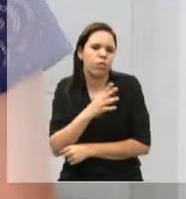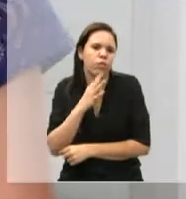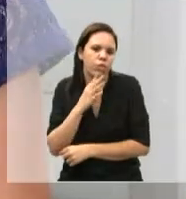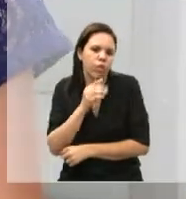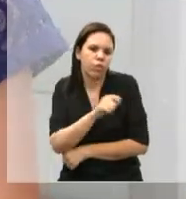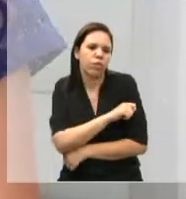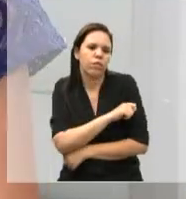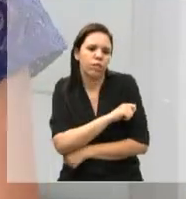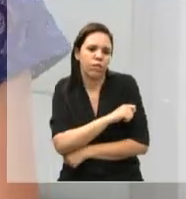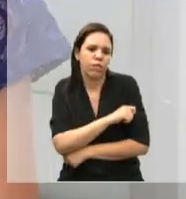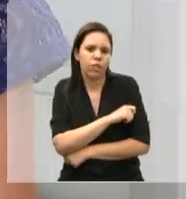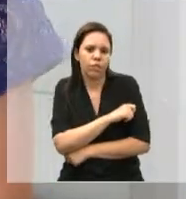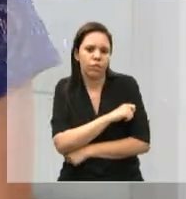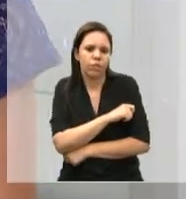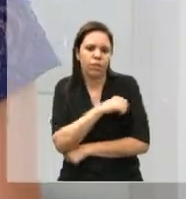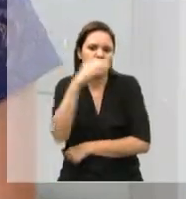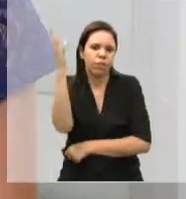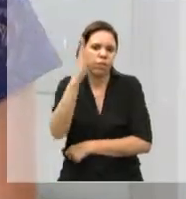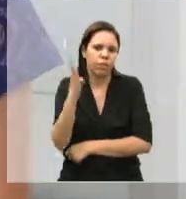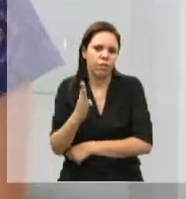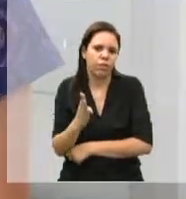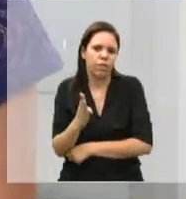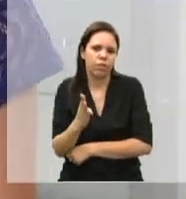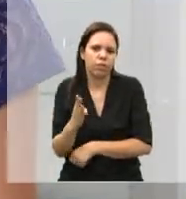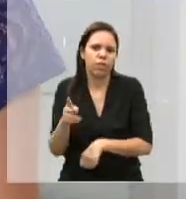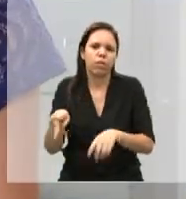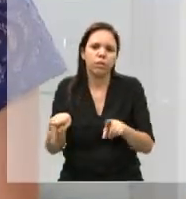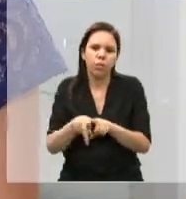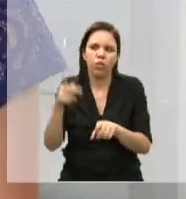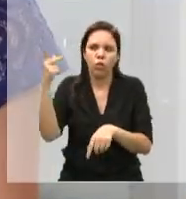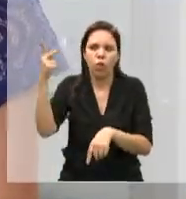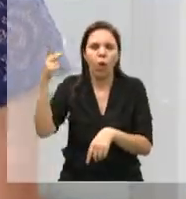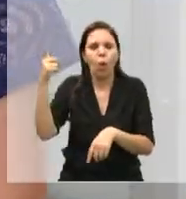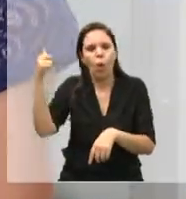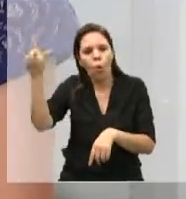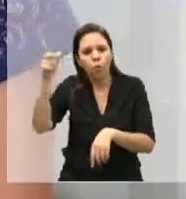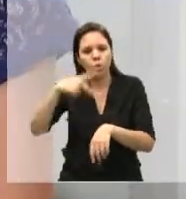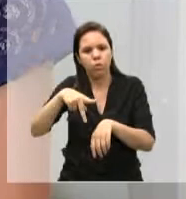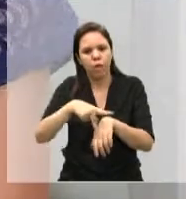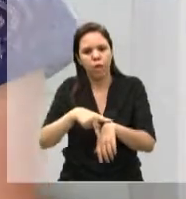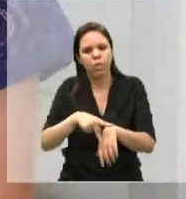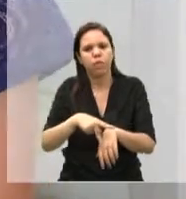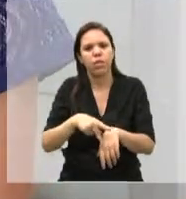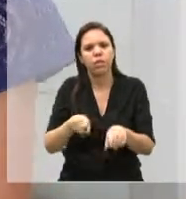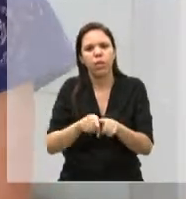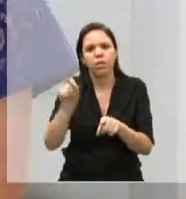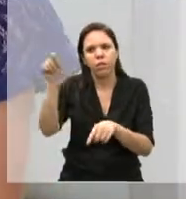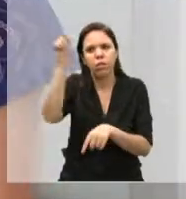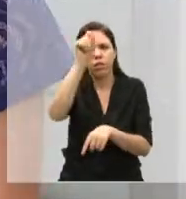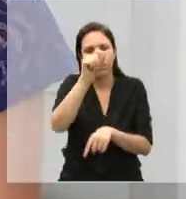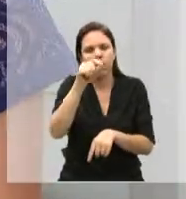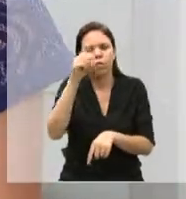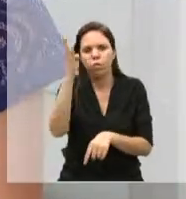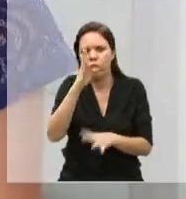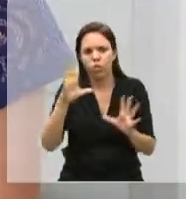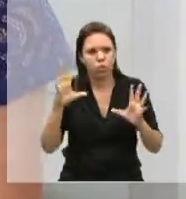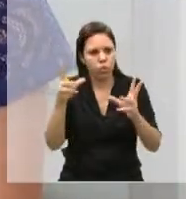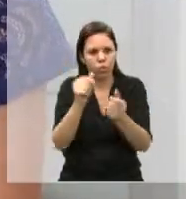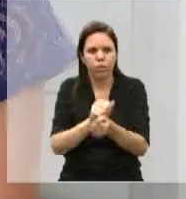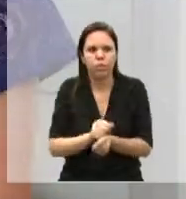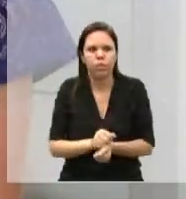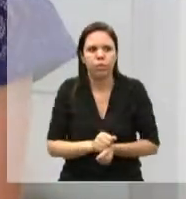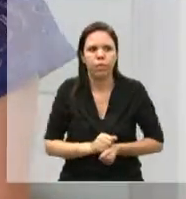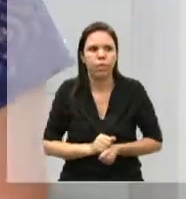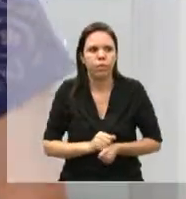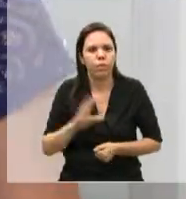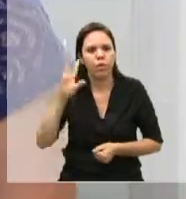alunos que são do Brasil e também de outros países, de outros estados, né, que eu falei do Brasil, mas é do Brasil todo. Além